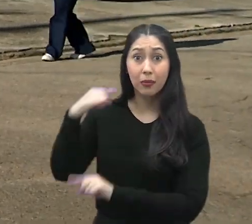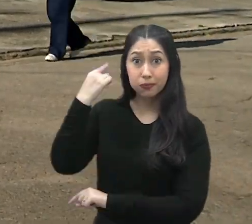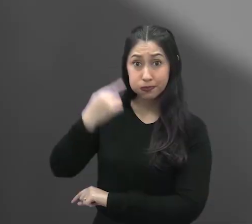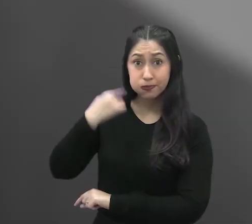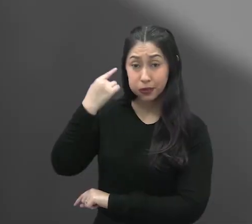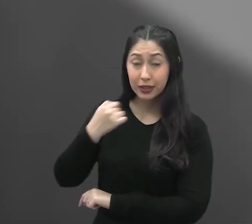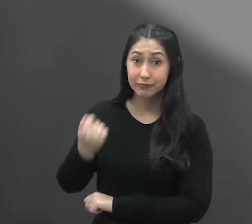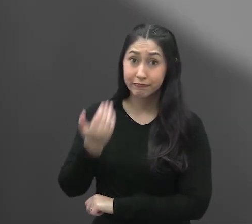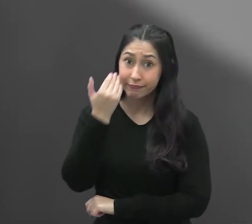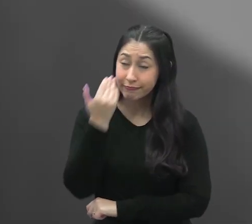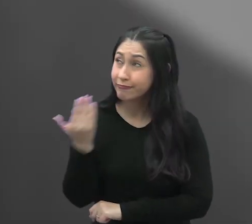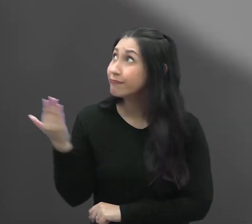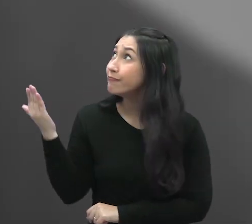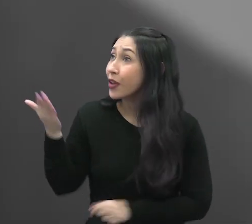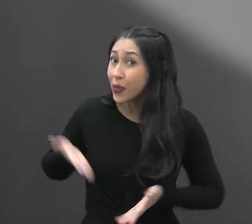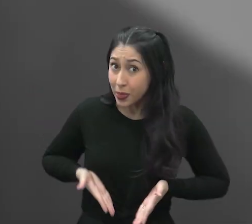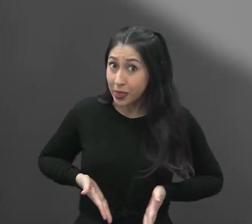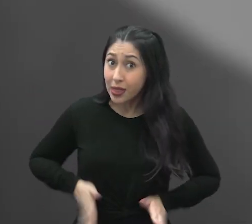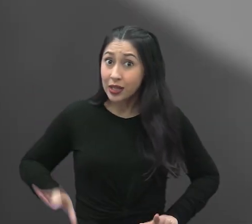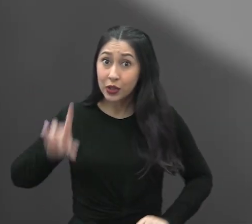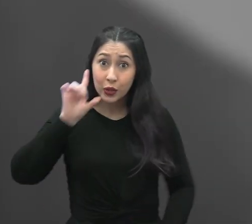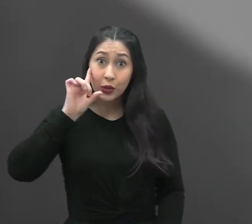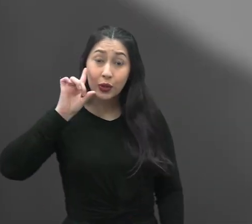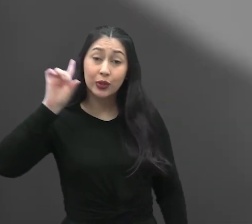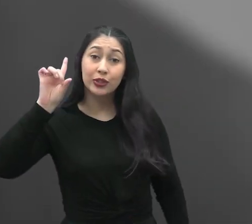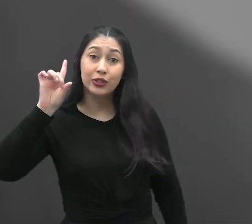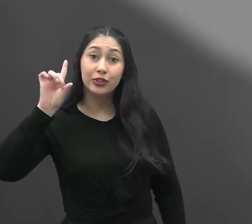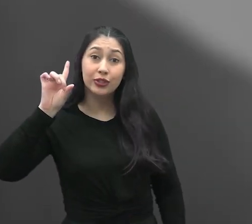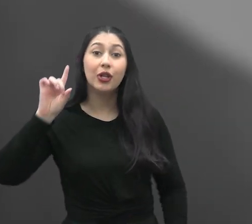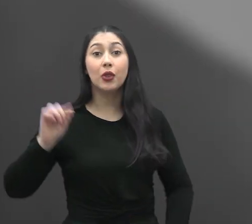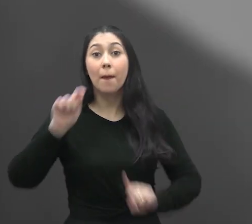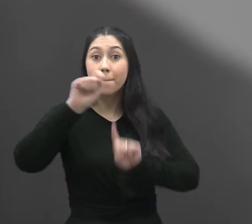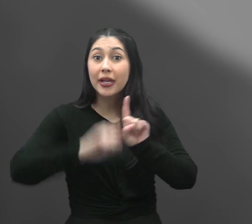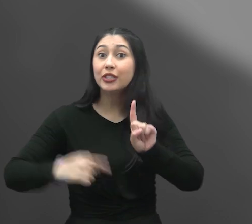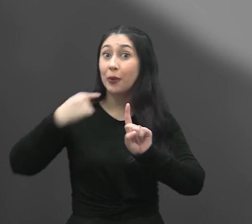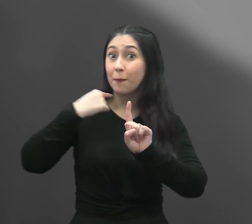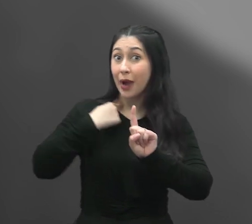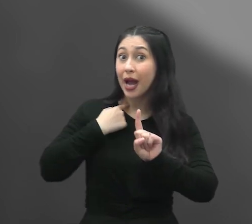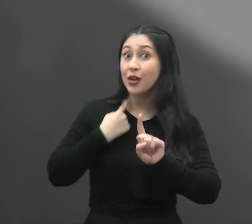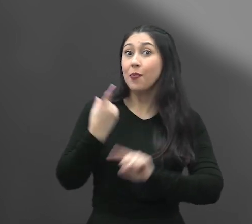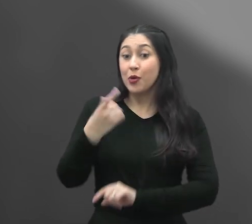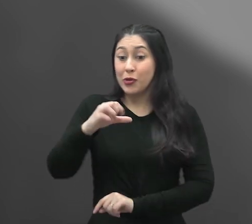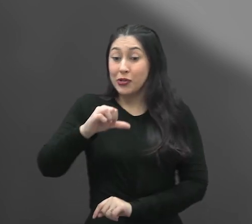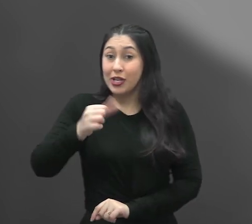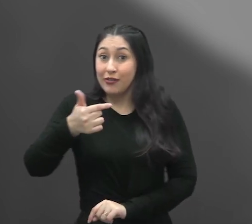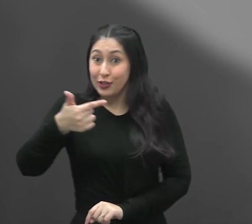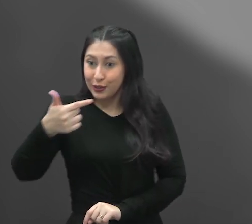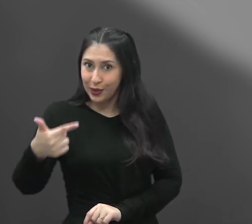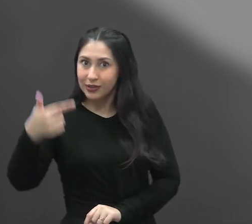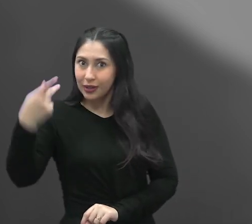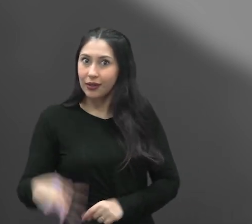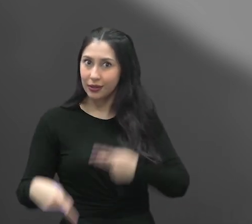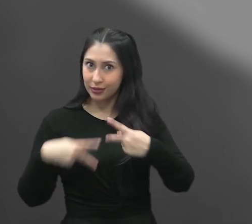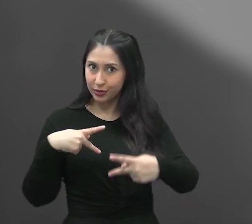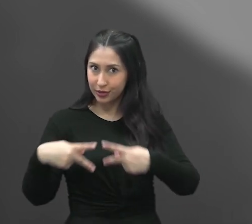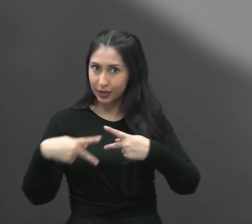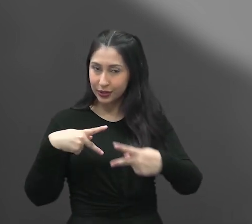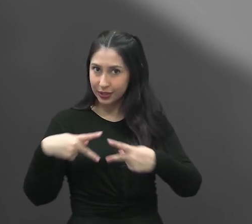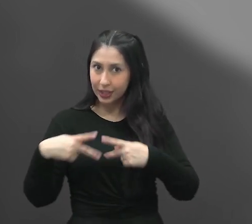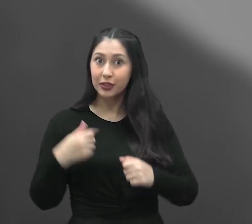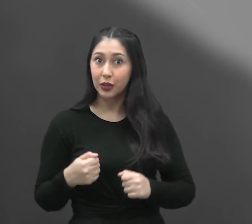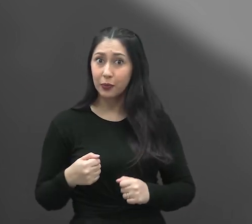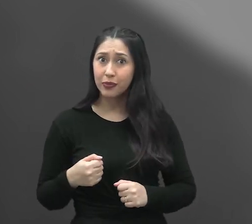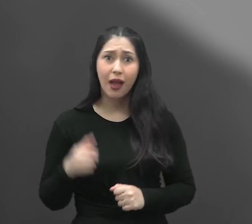José. Hélio Pinto Ferreira nasceu em maio de 1922, aqui mesmo em São José dos Campos. Desde